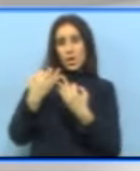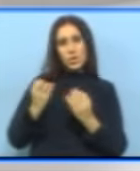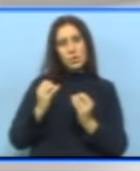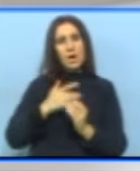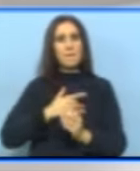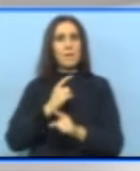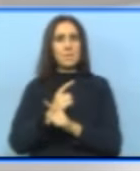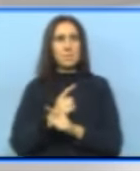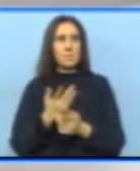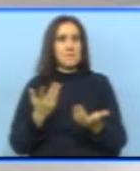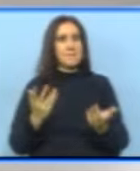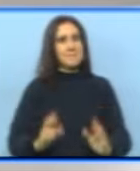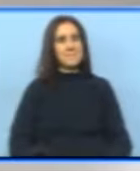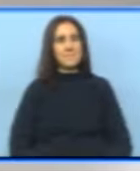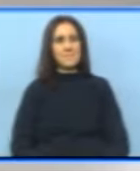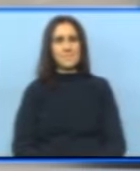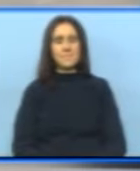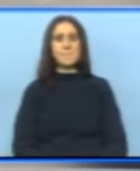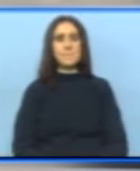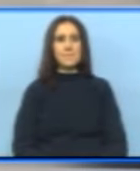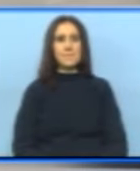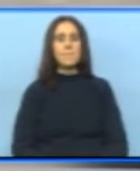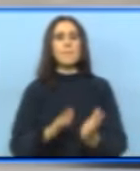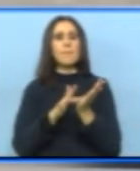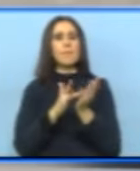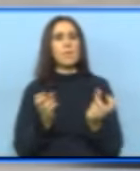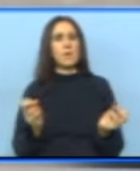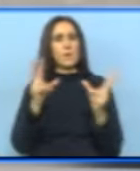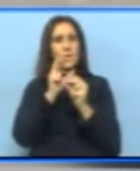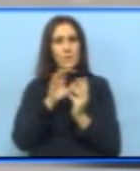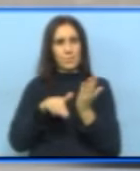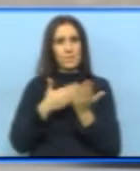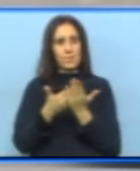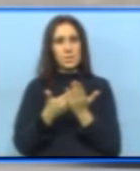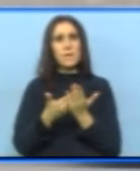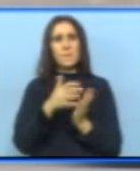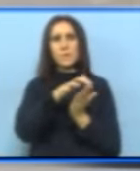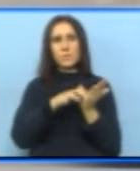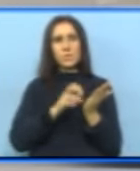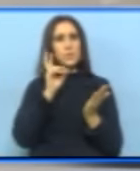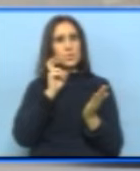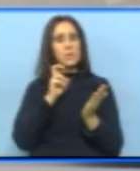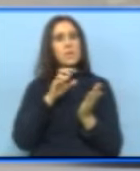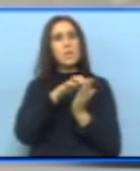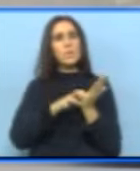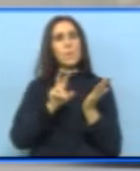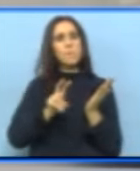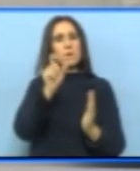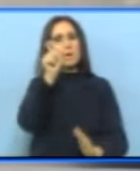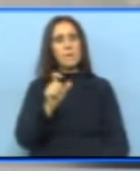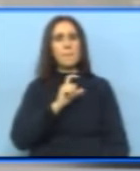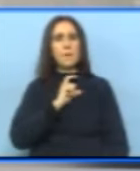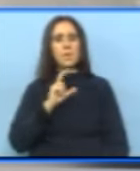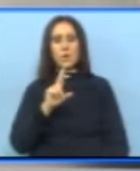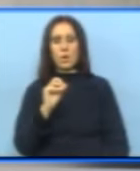Epá! É a proposta do Novo Testamento. Depois, no texto que se escuta na segunda leitura, Padre Robson, na